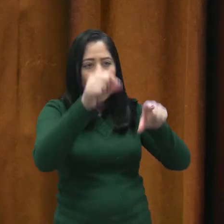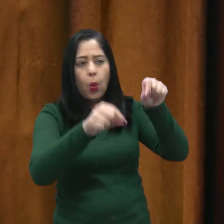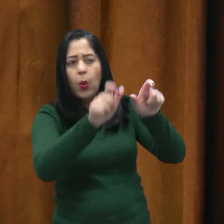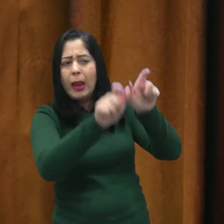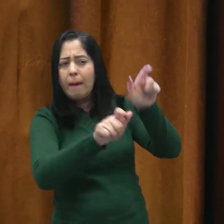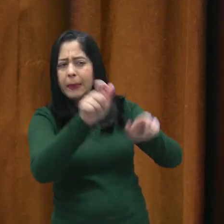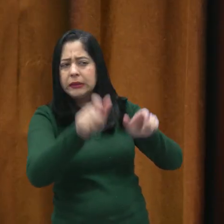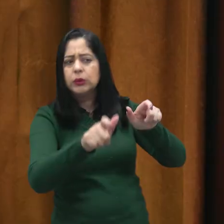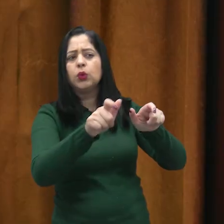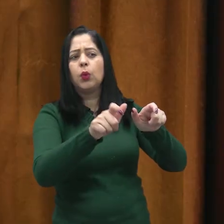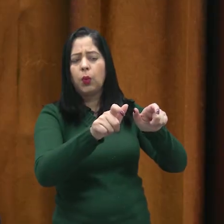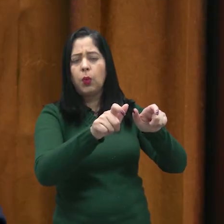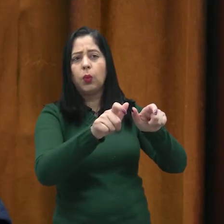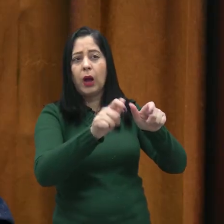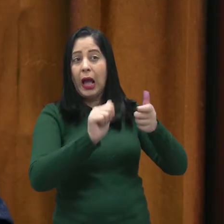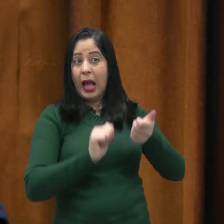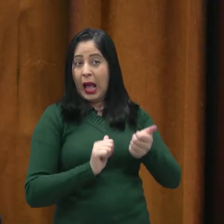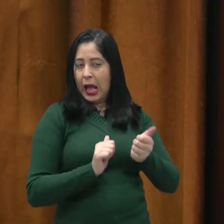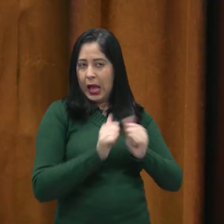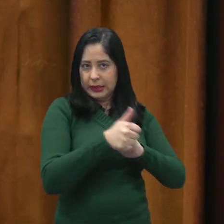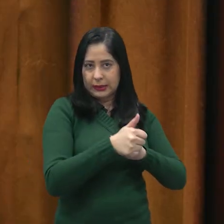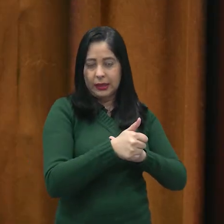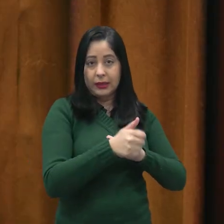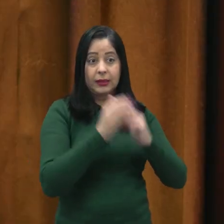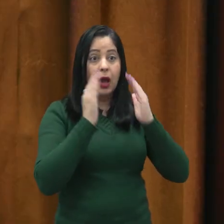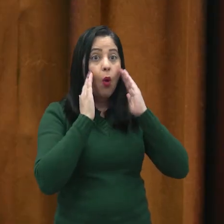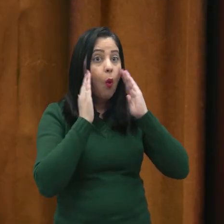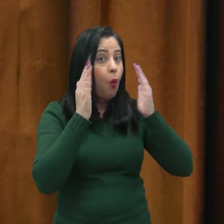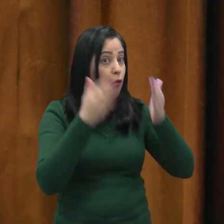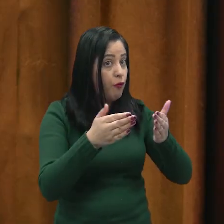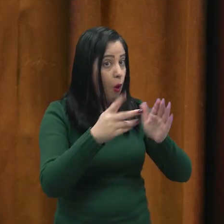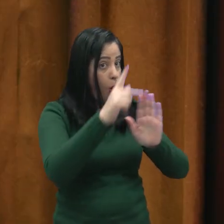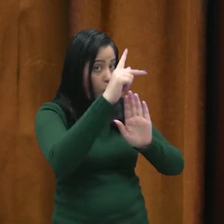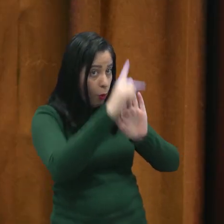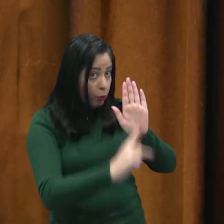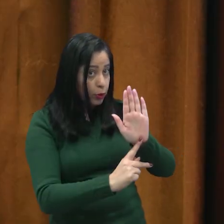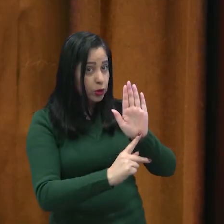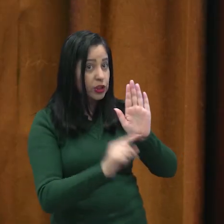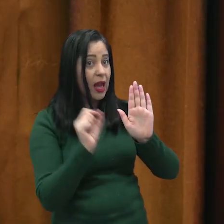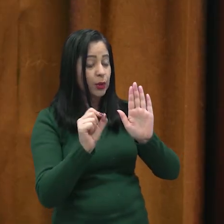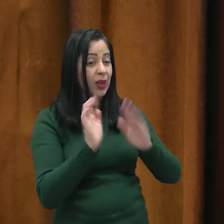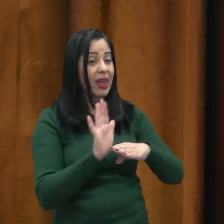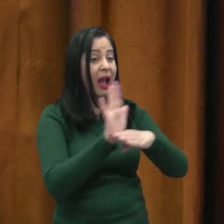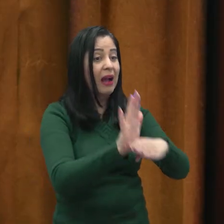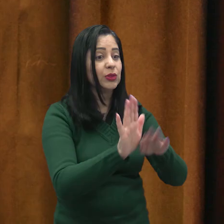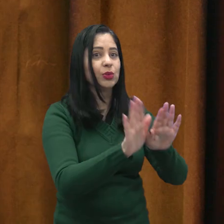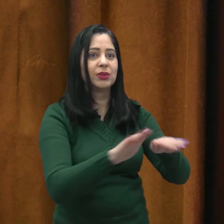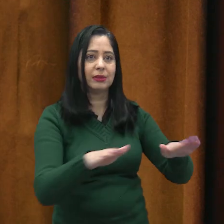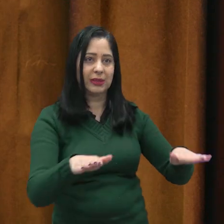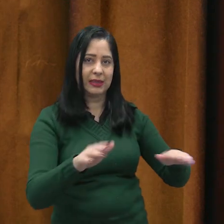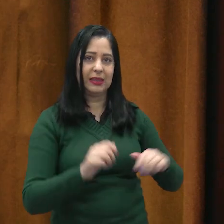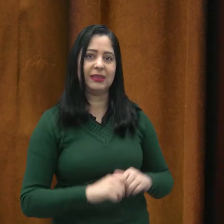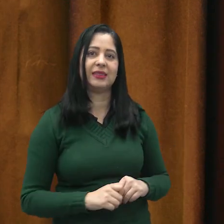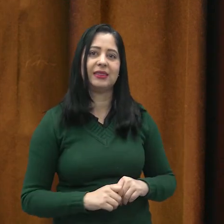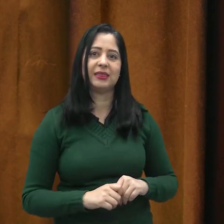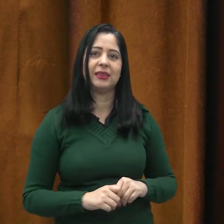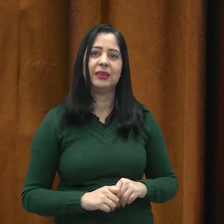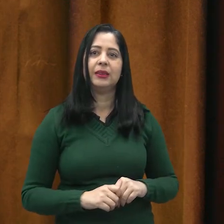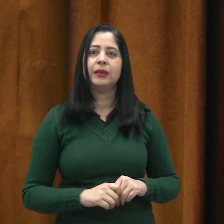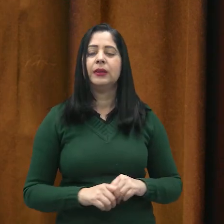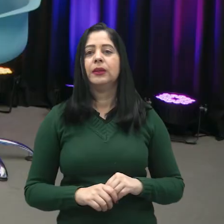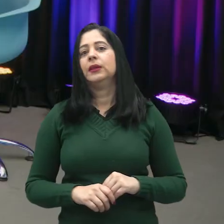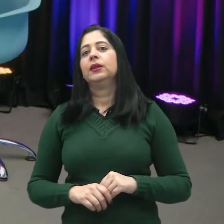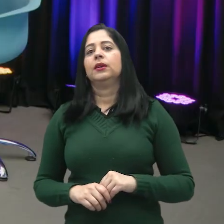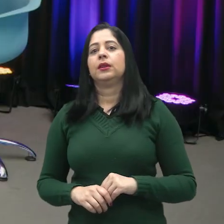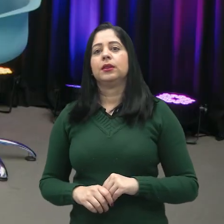vida pessoal mesmo das crianças, né? Sim. Esse é o maior foco hoje da gestão pública nossa, e é isso.